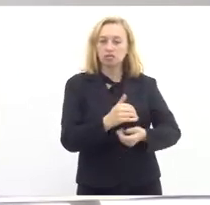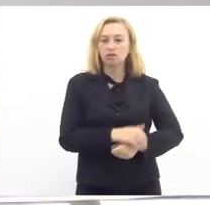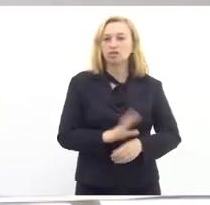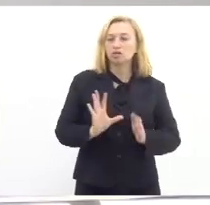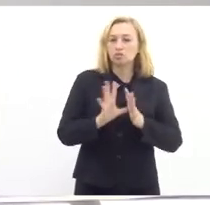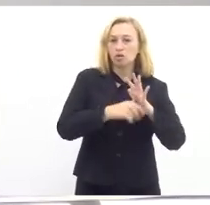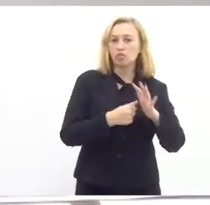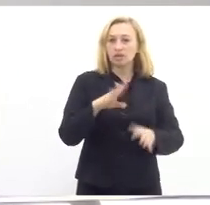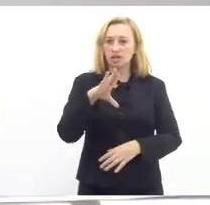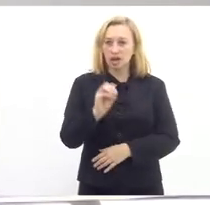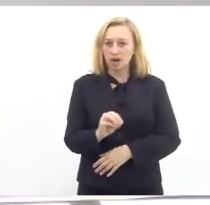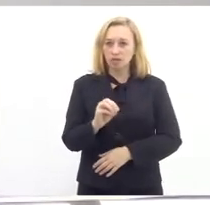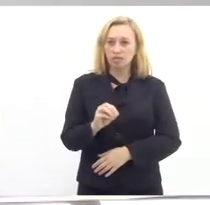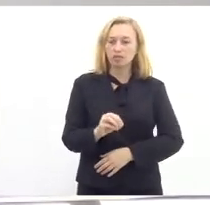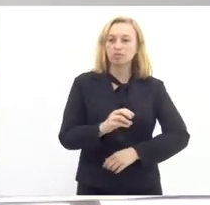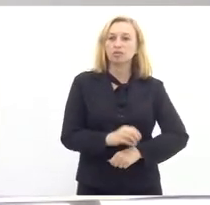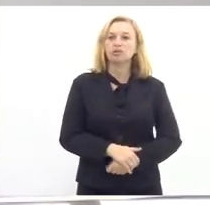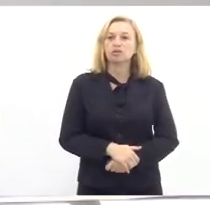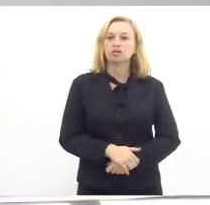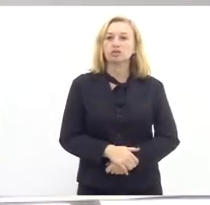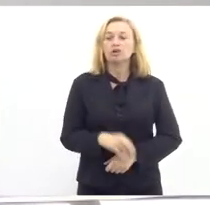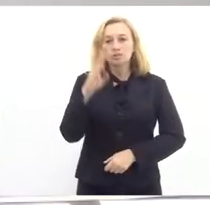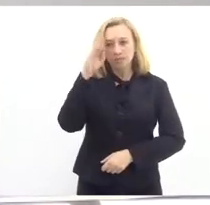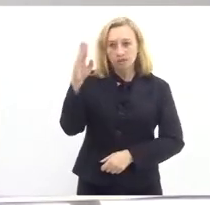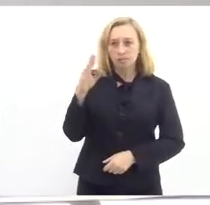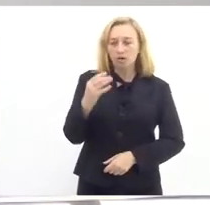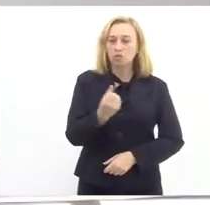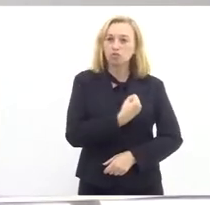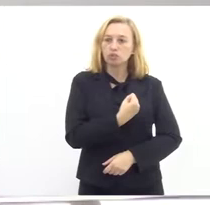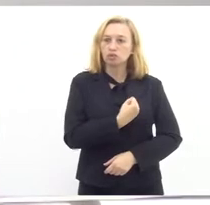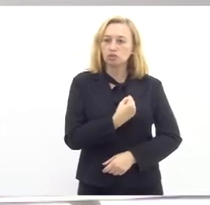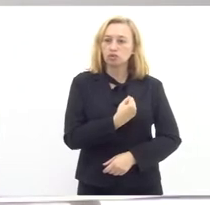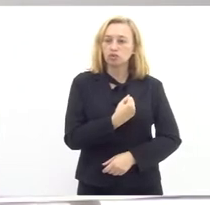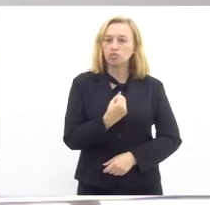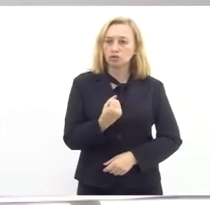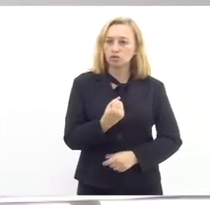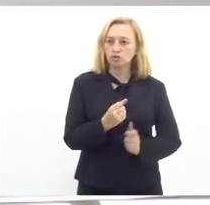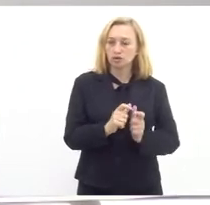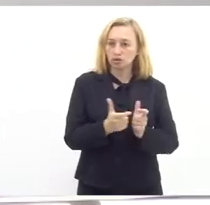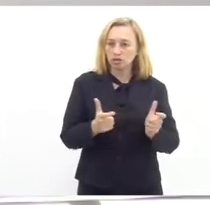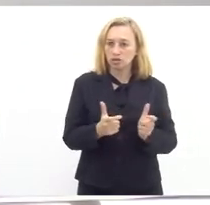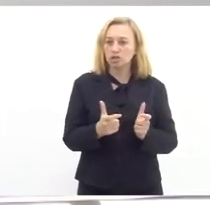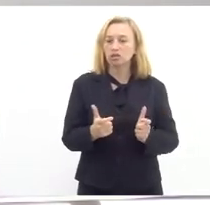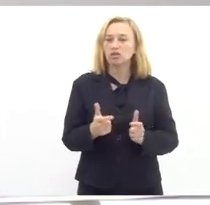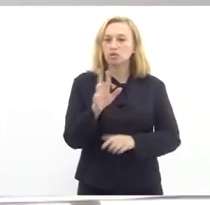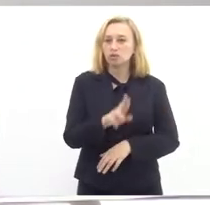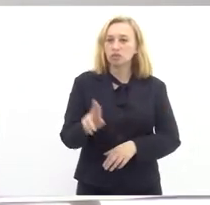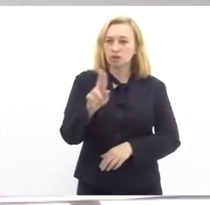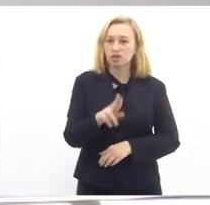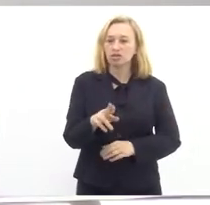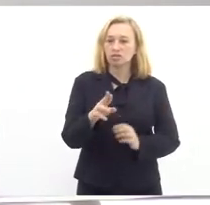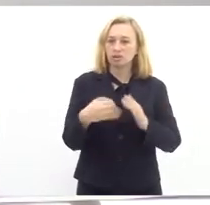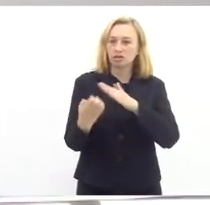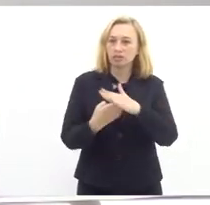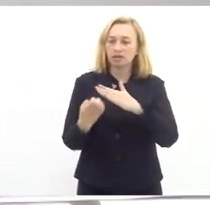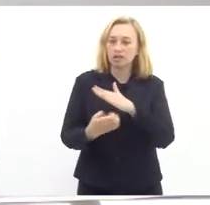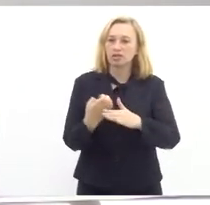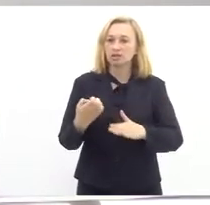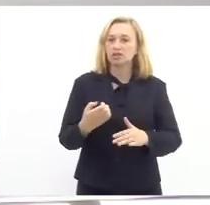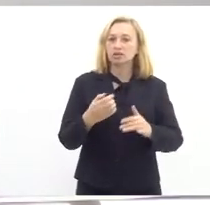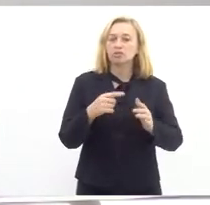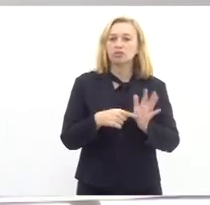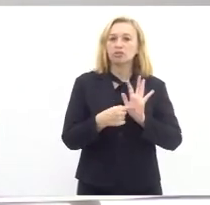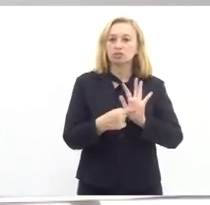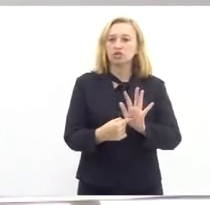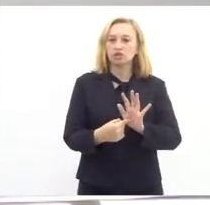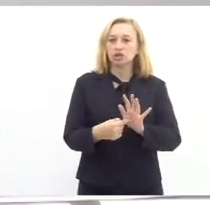de cabo, que é o principal aumento utilizado, argumento utilizado pela Supervia para justificar todos os